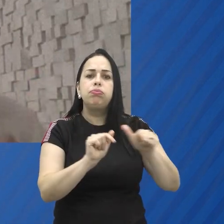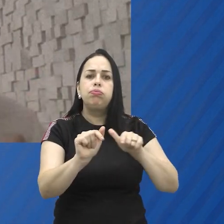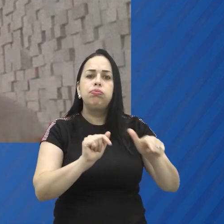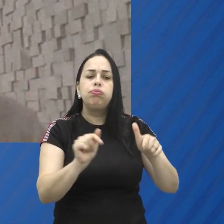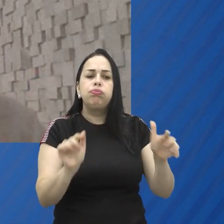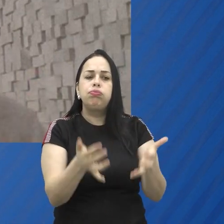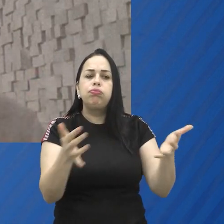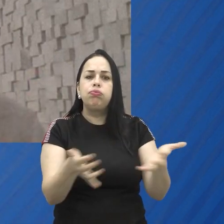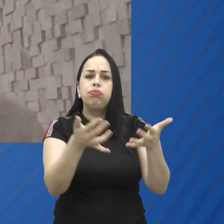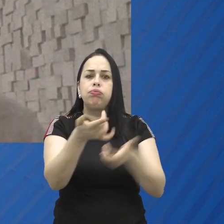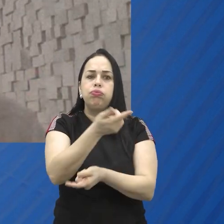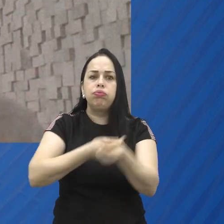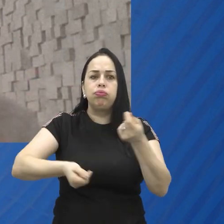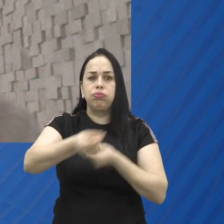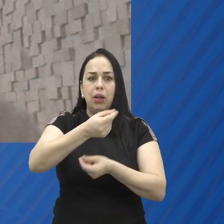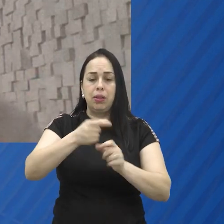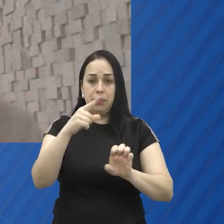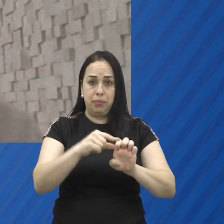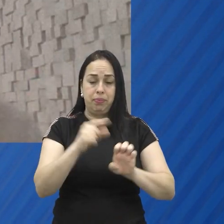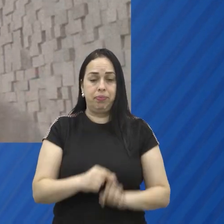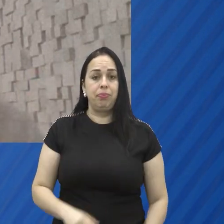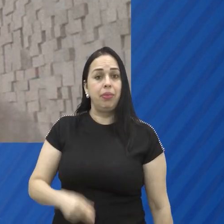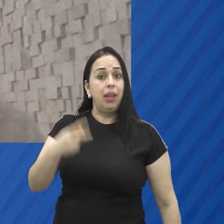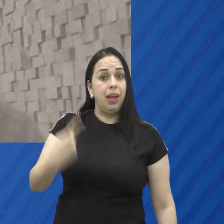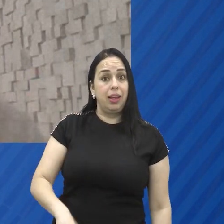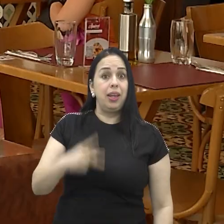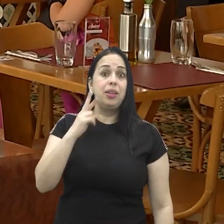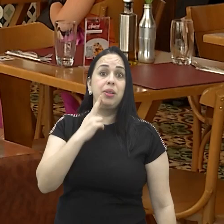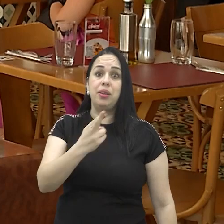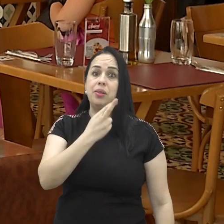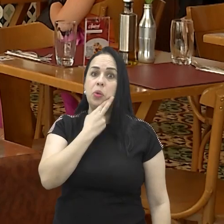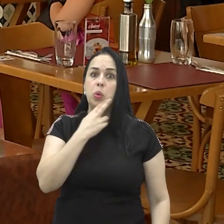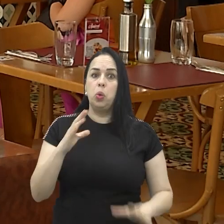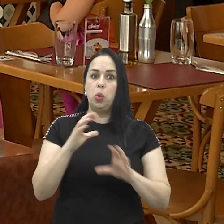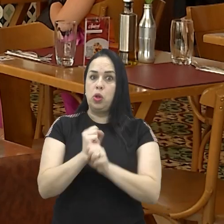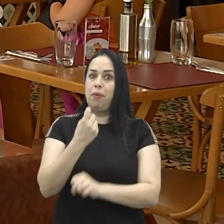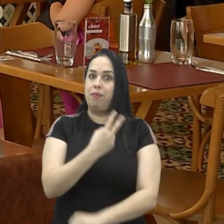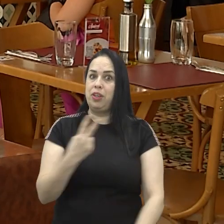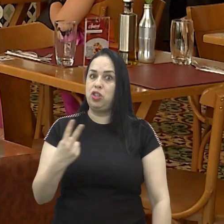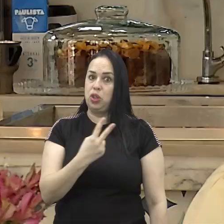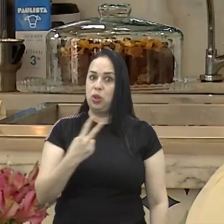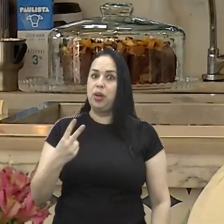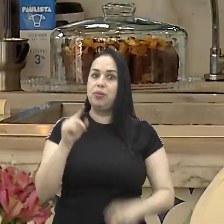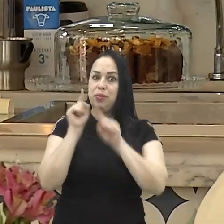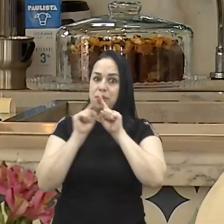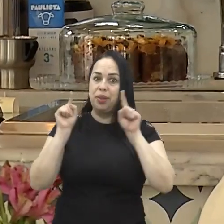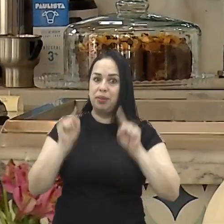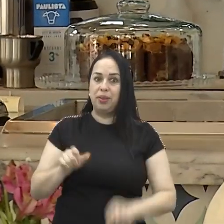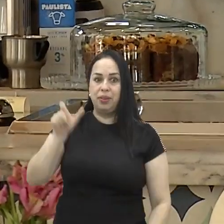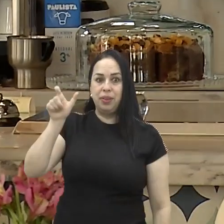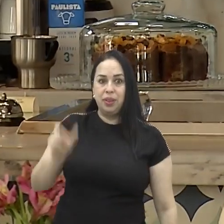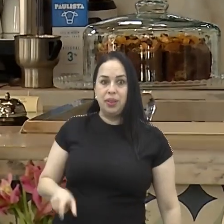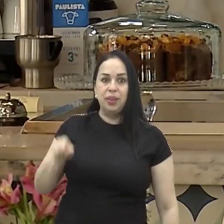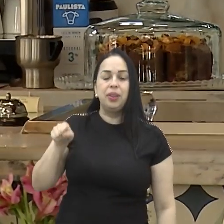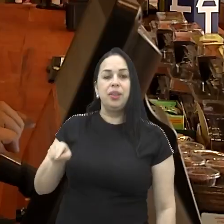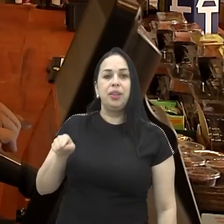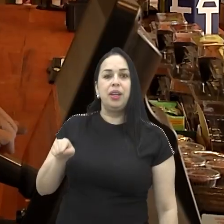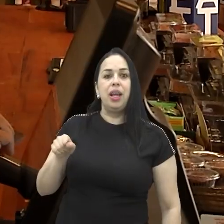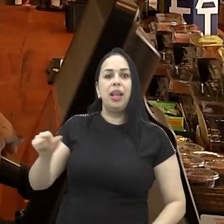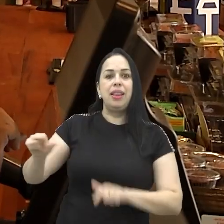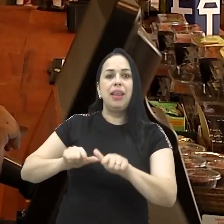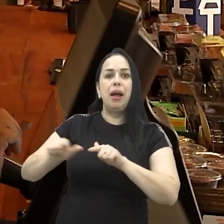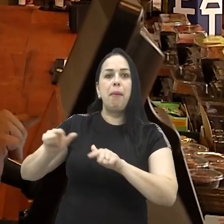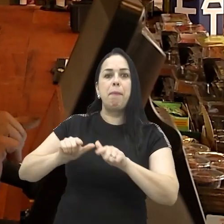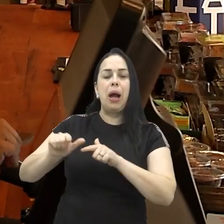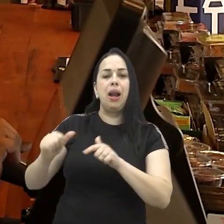quando existe a possibilidade de fomentar a atividade empreendedora. Aqui no restaurante do Marcelo são 22 funcionários,